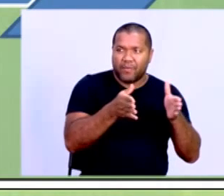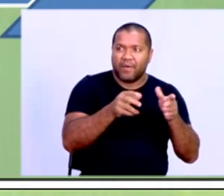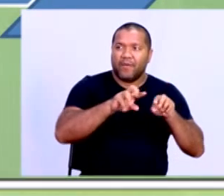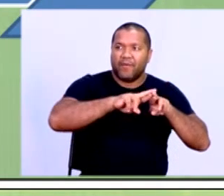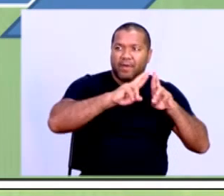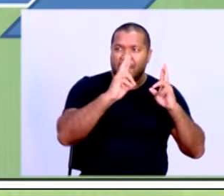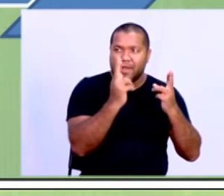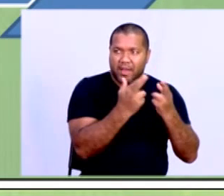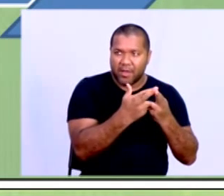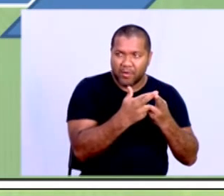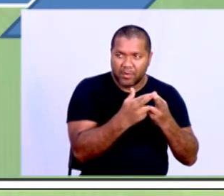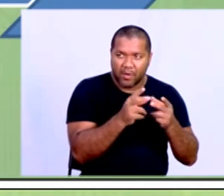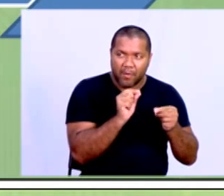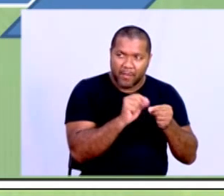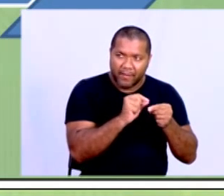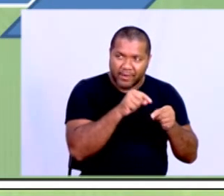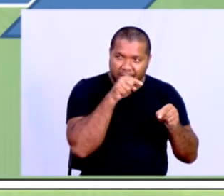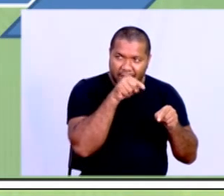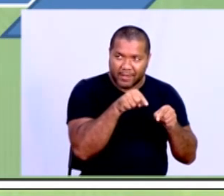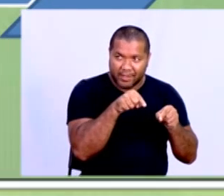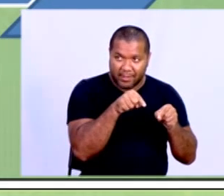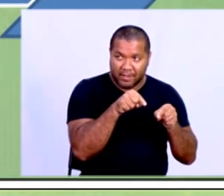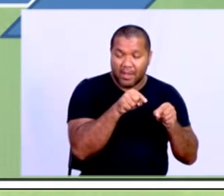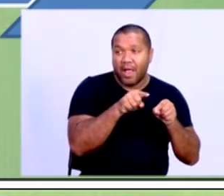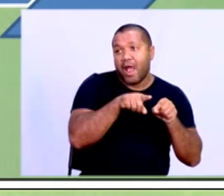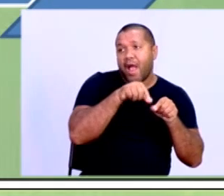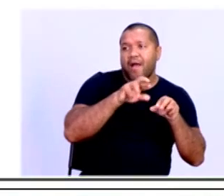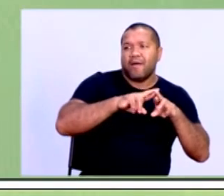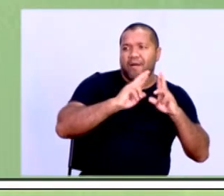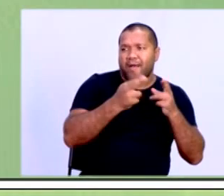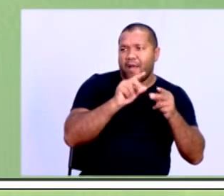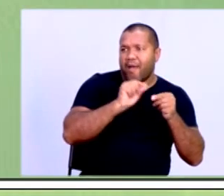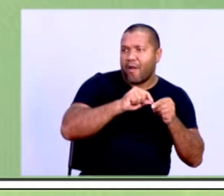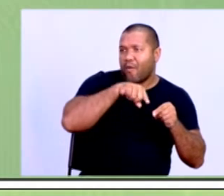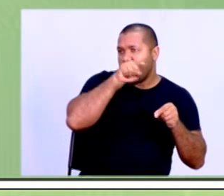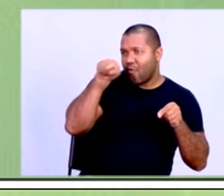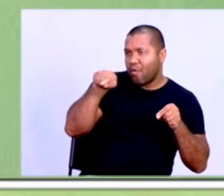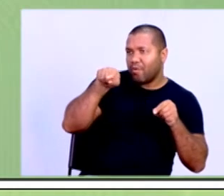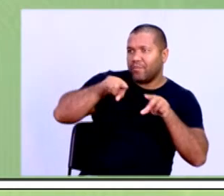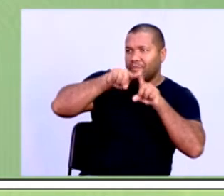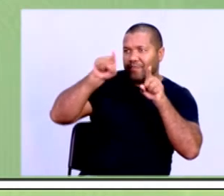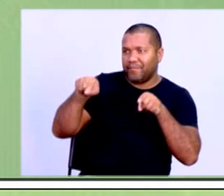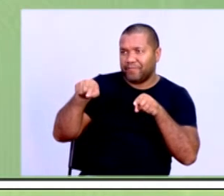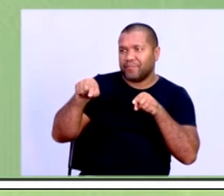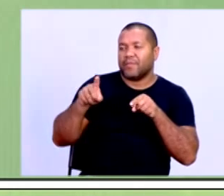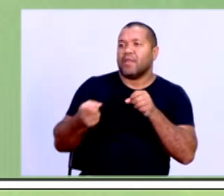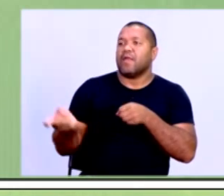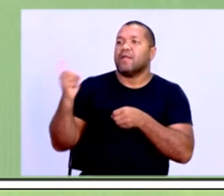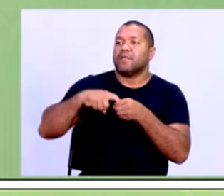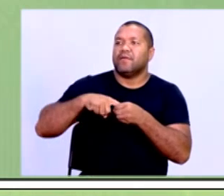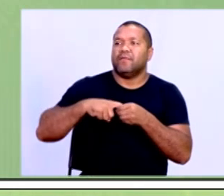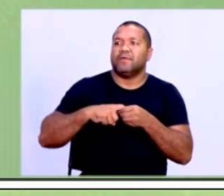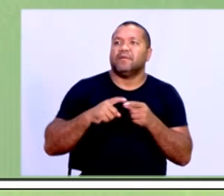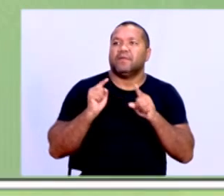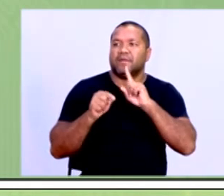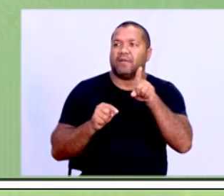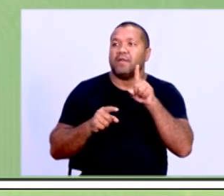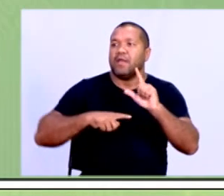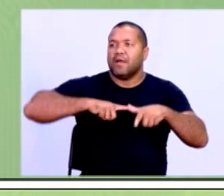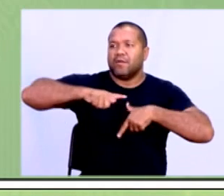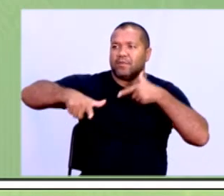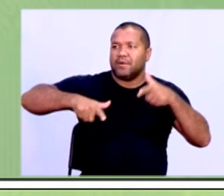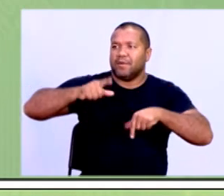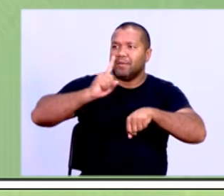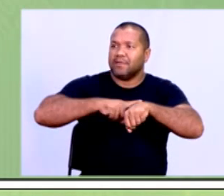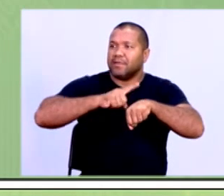reunião para planejar o que será feito no próximo sprint. Voltando aqui. É o trabalho em tempo real